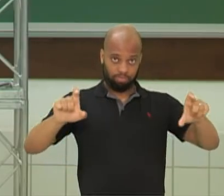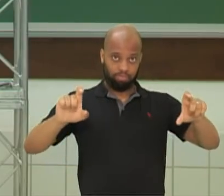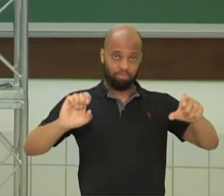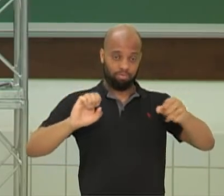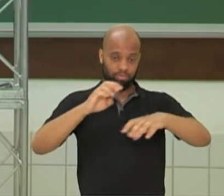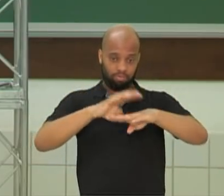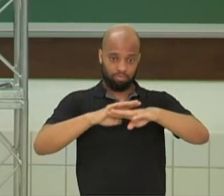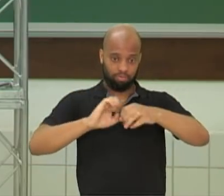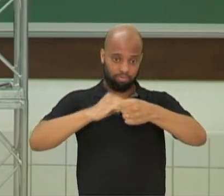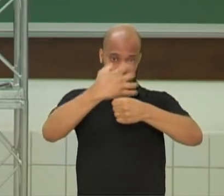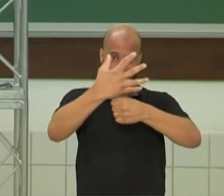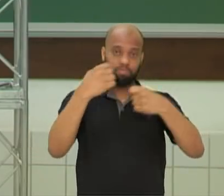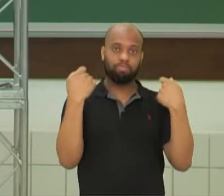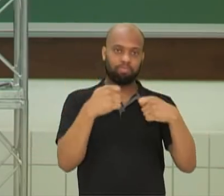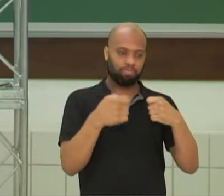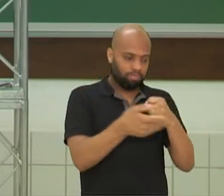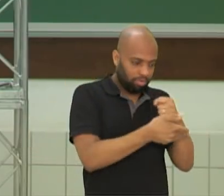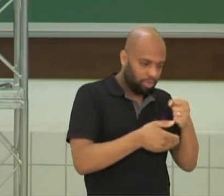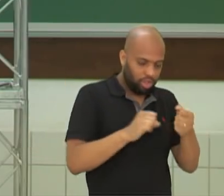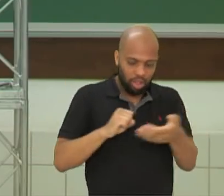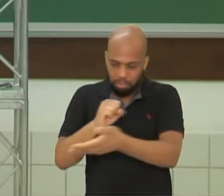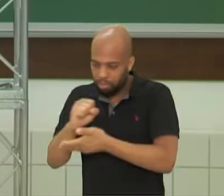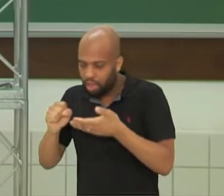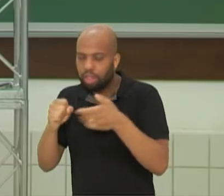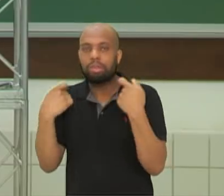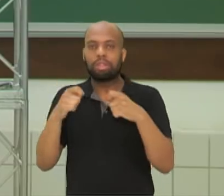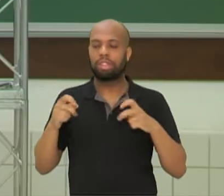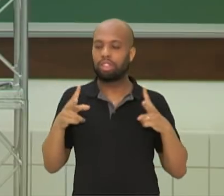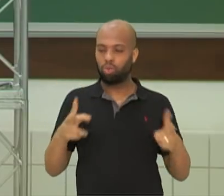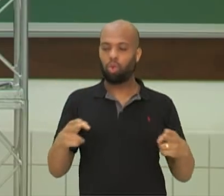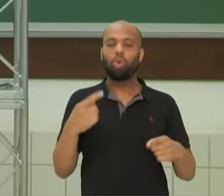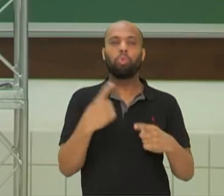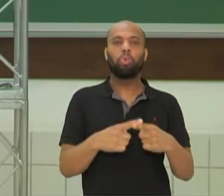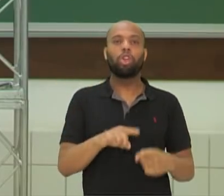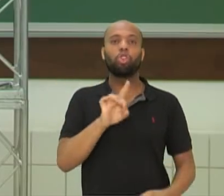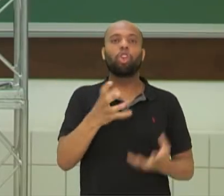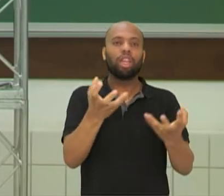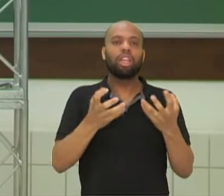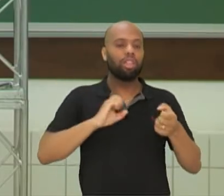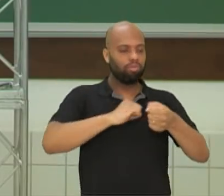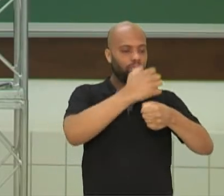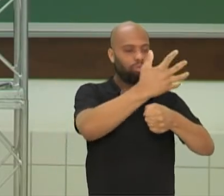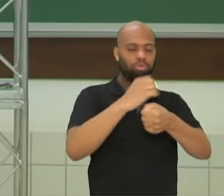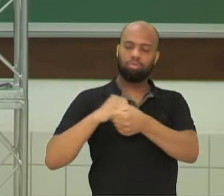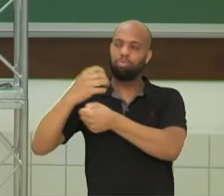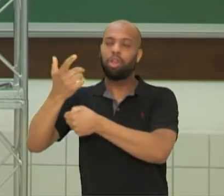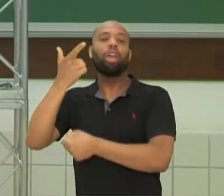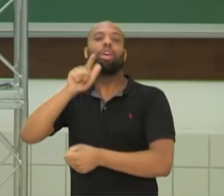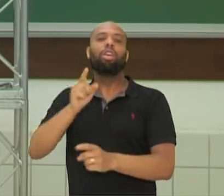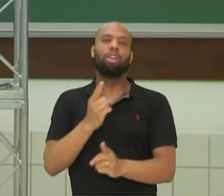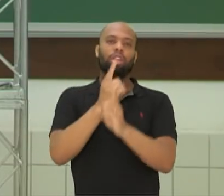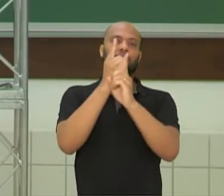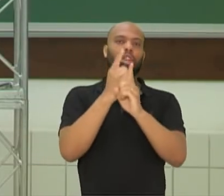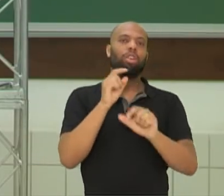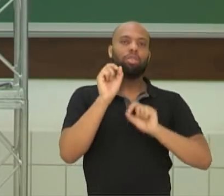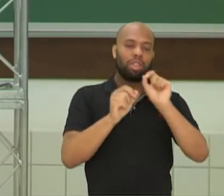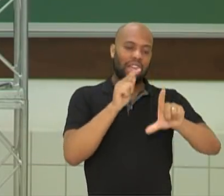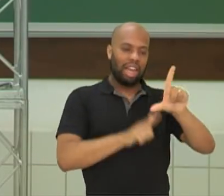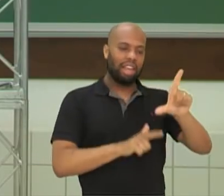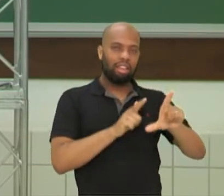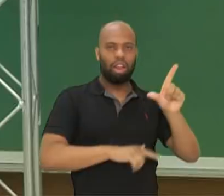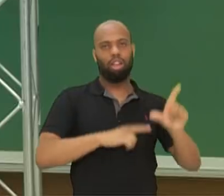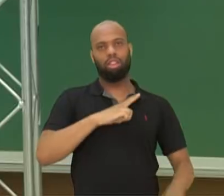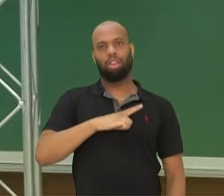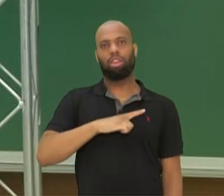exponencial, precisa igualar as bases para se trabalhar com os expoentes e assim chegar na solução, descobrir o valor da incógnita da equação.